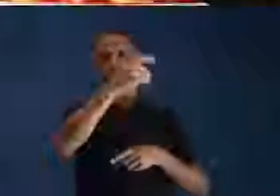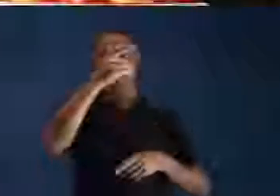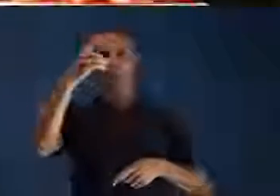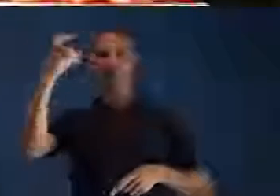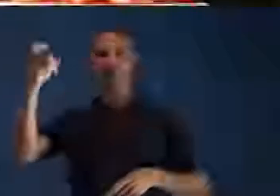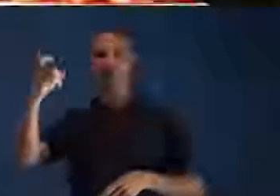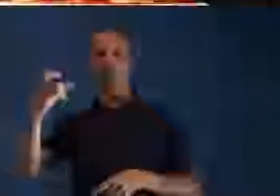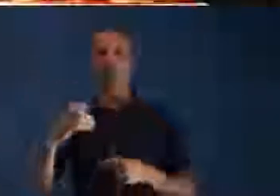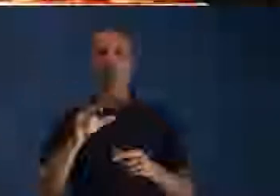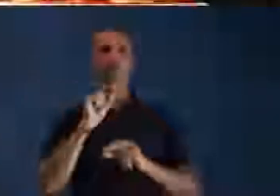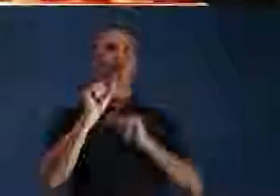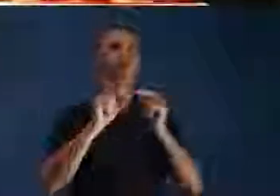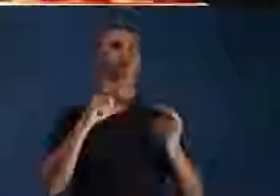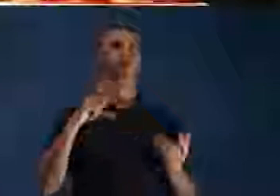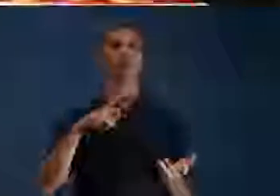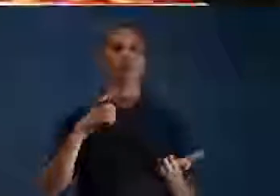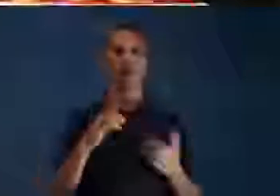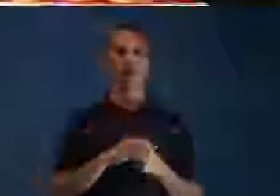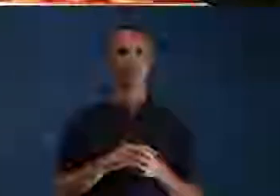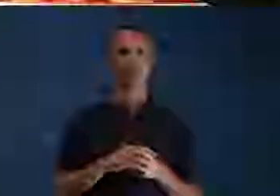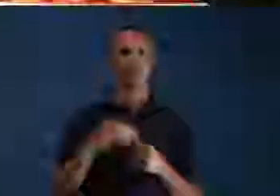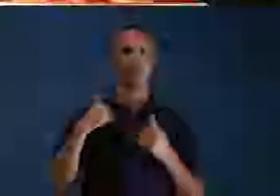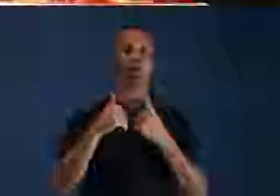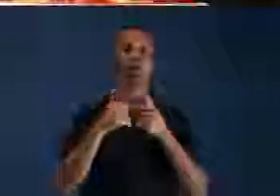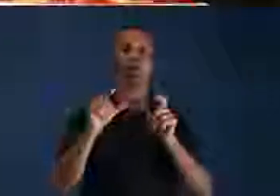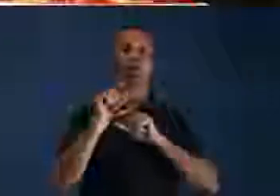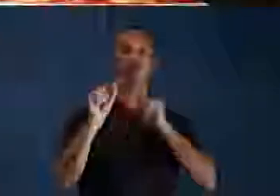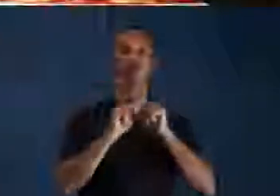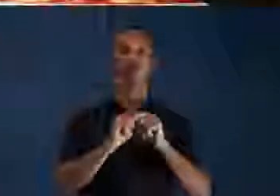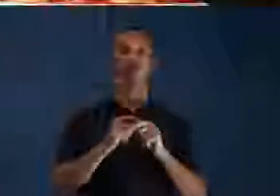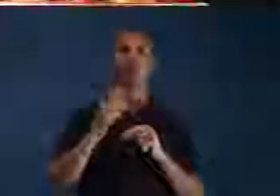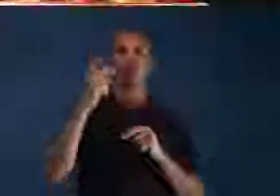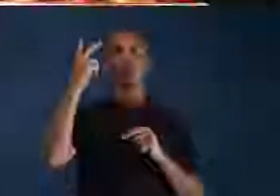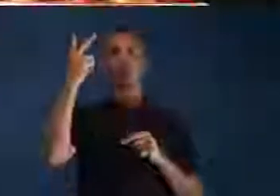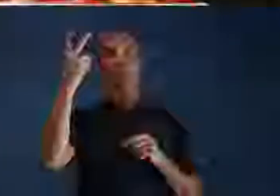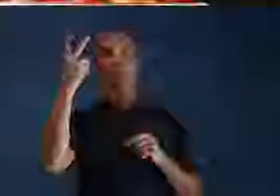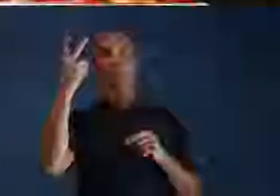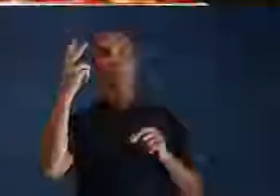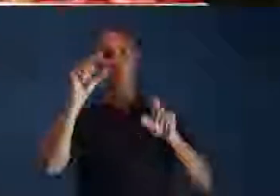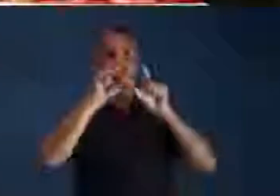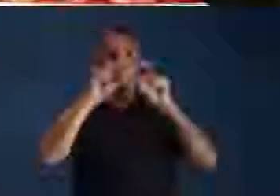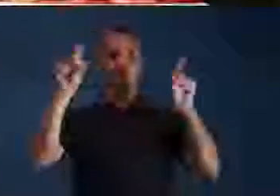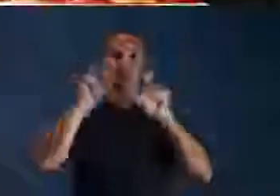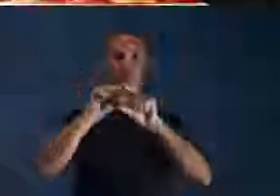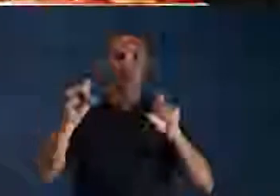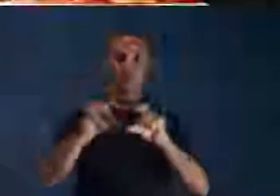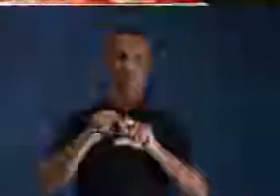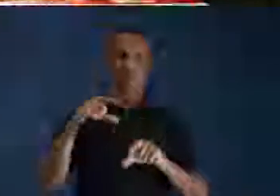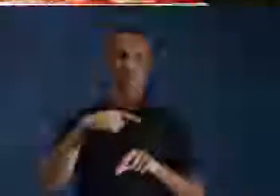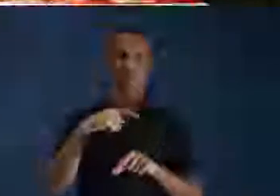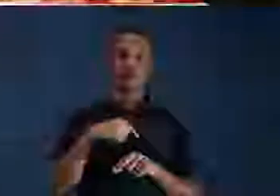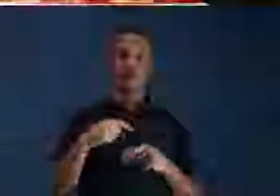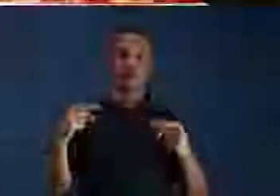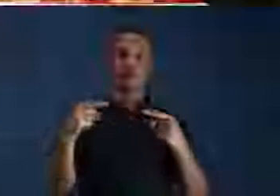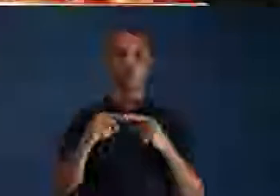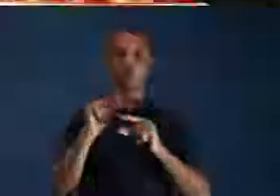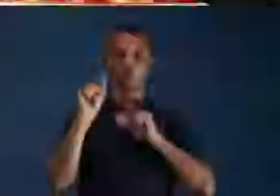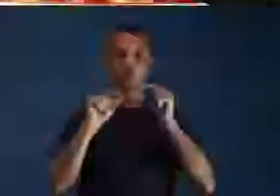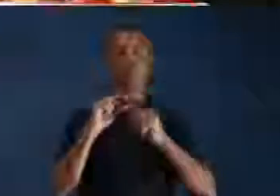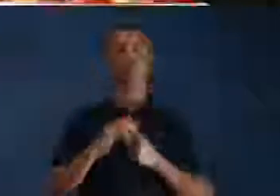Brasileira Contemporânea. E eu começo com 2 epígrafes do Ítalo Calvino, em homenagem a Maria